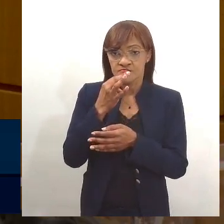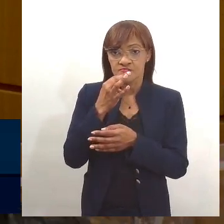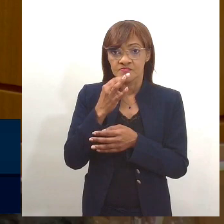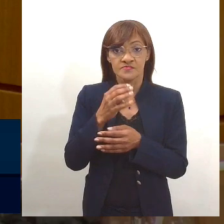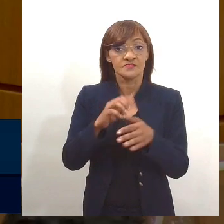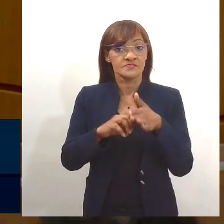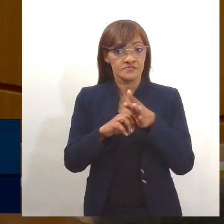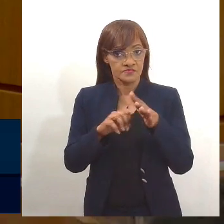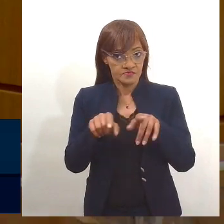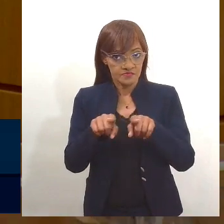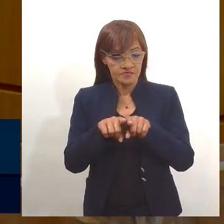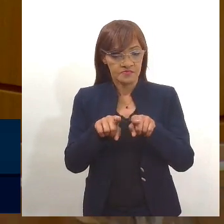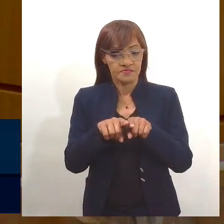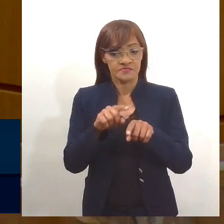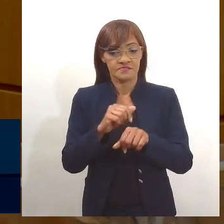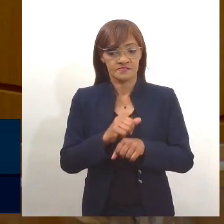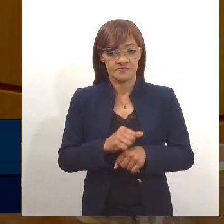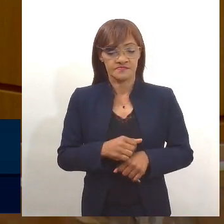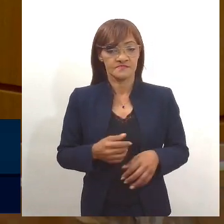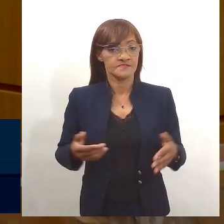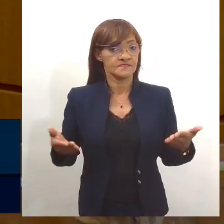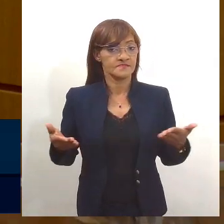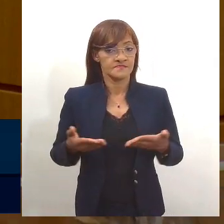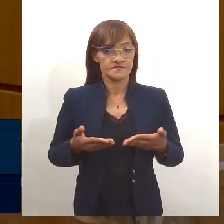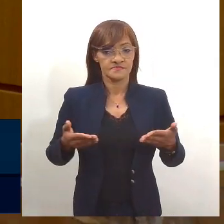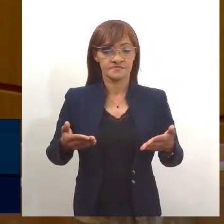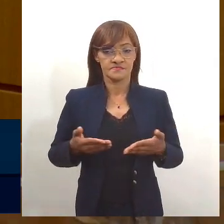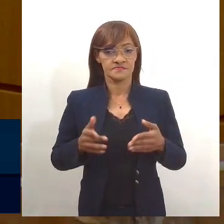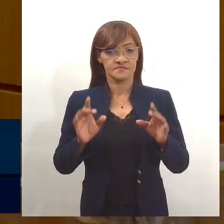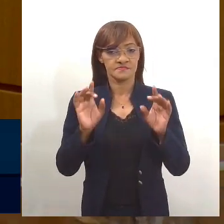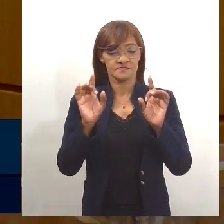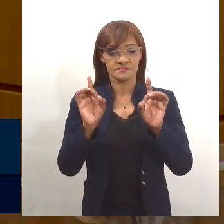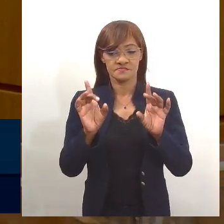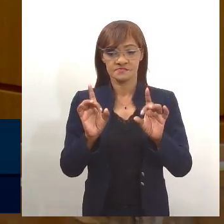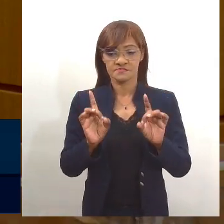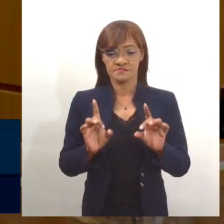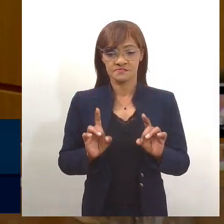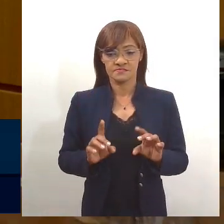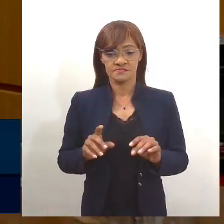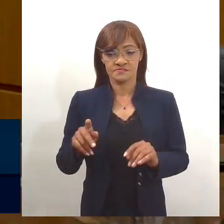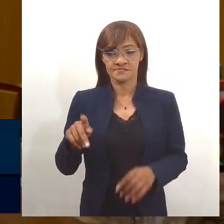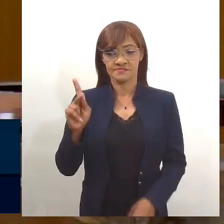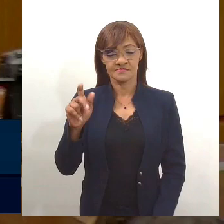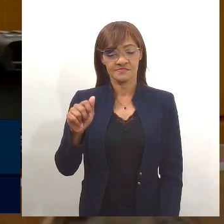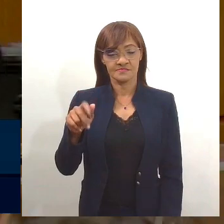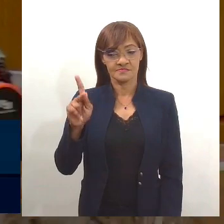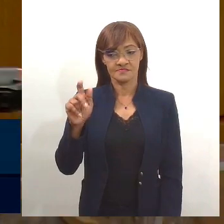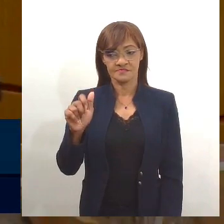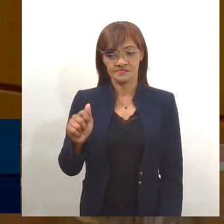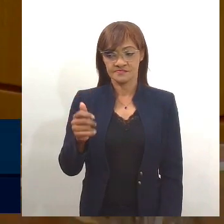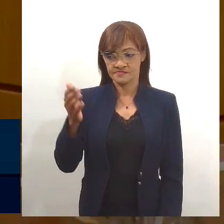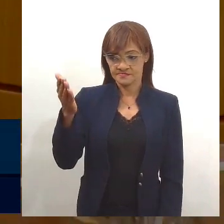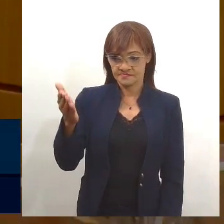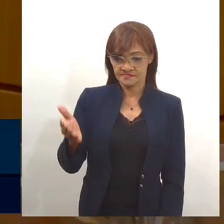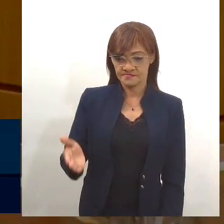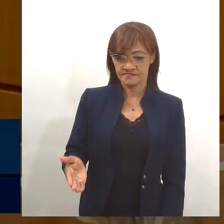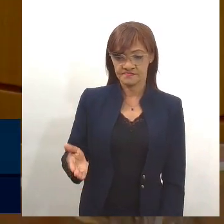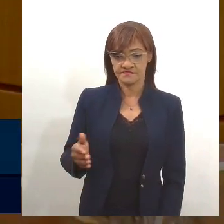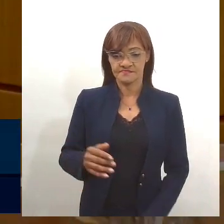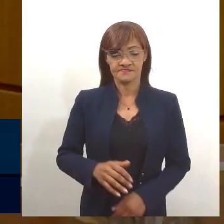assim, especial aqui com o Cacá Santos. Almocei hoje com o Cristiano. E a